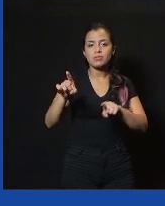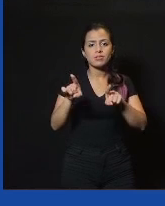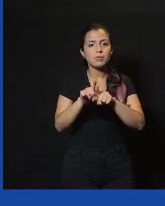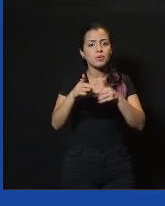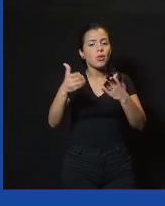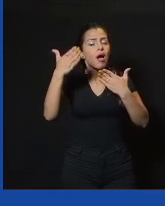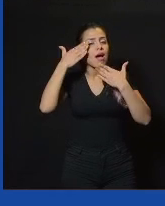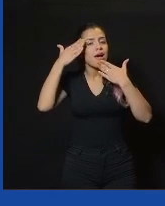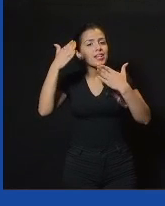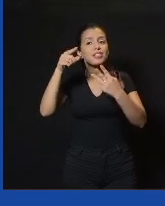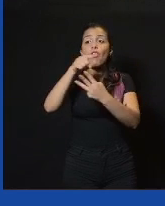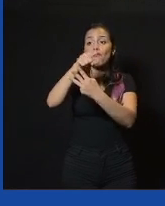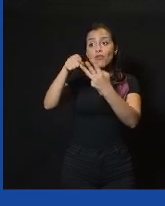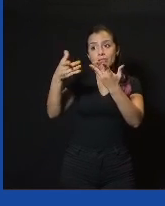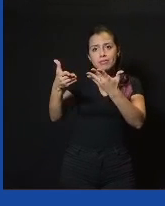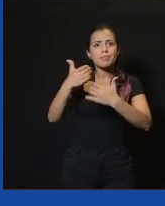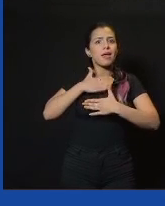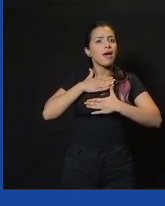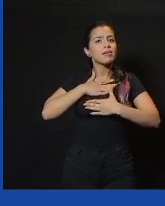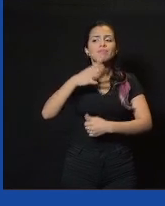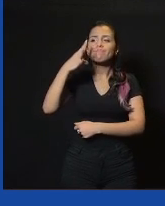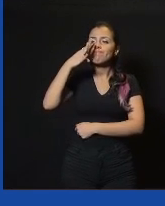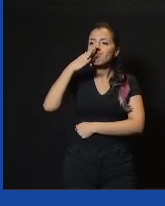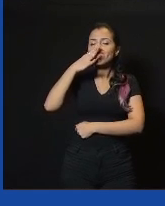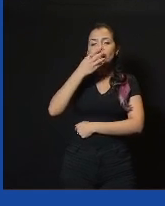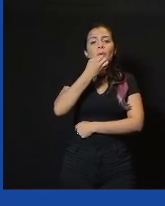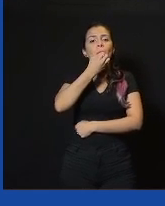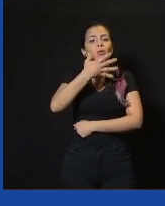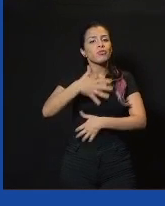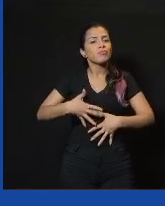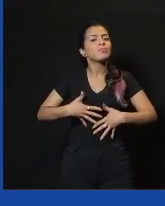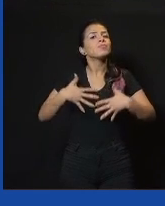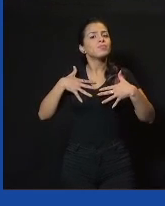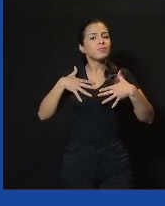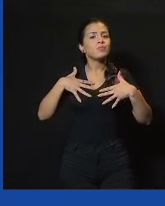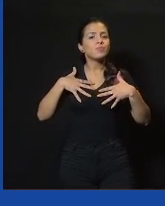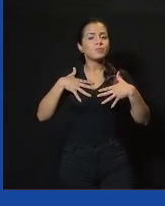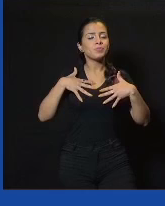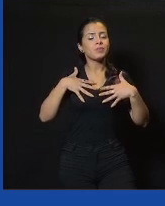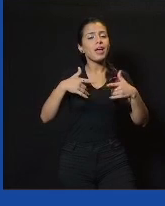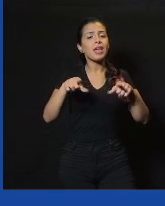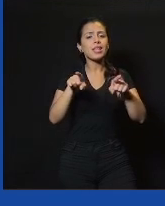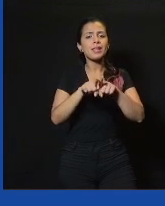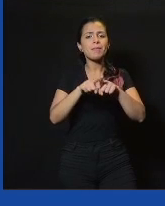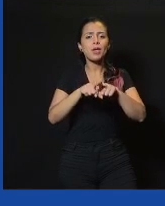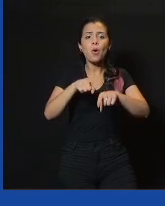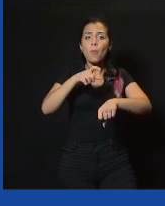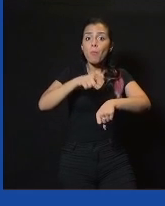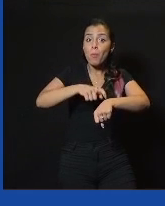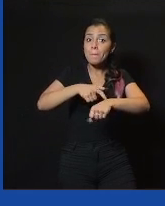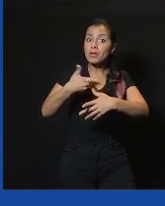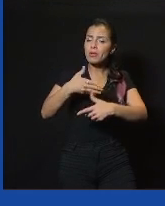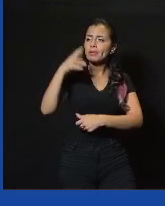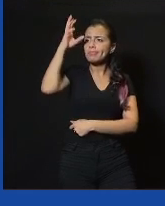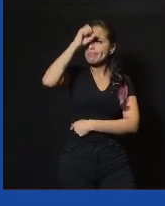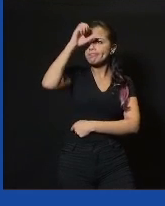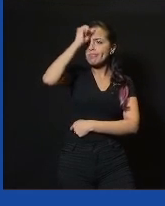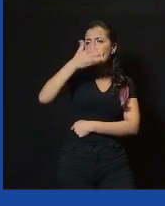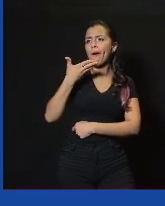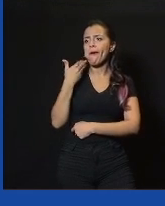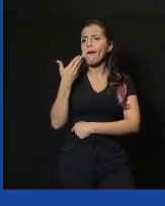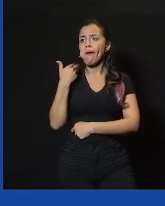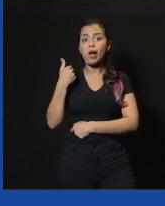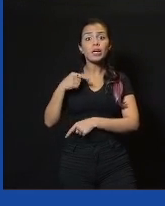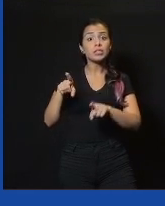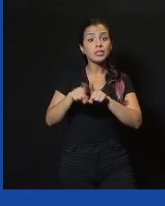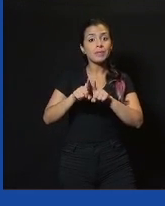vocês três. Foi muito bom para mim. Foi inspirador, ao mesmo tempo foi um momento de aprendi muito, e assim, a gente